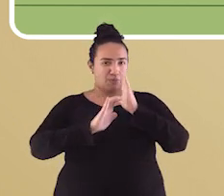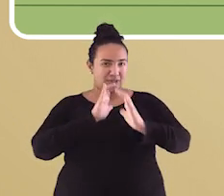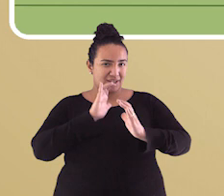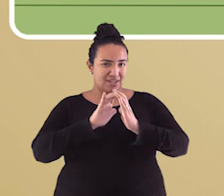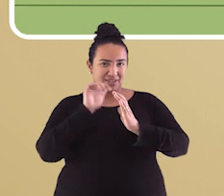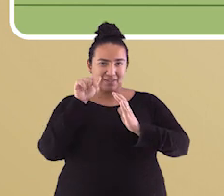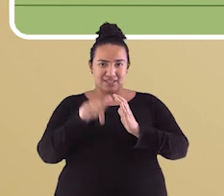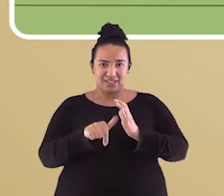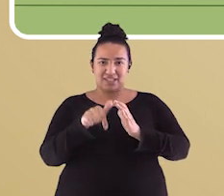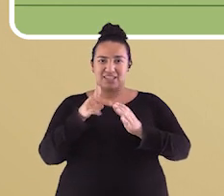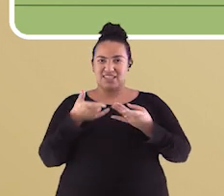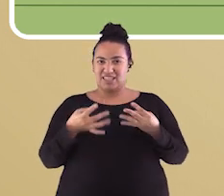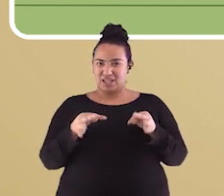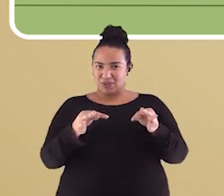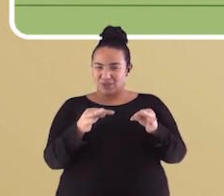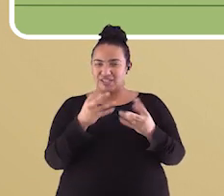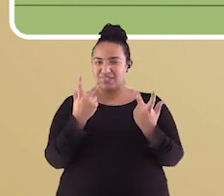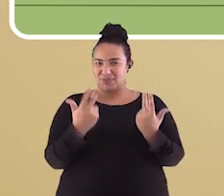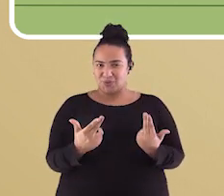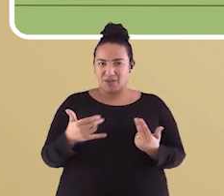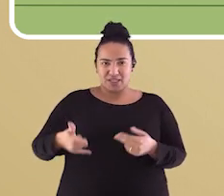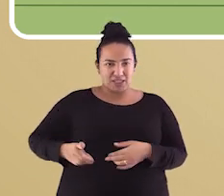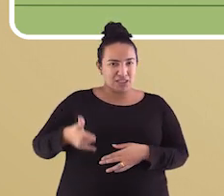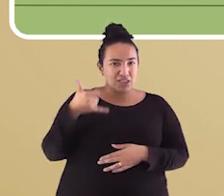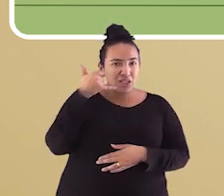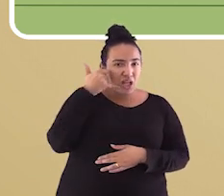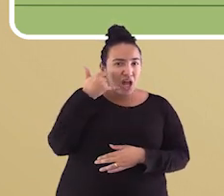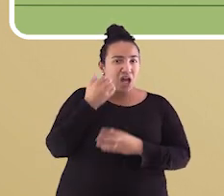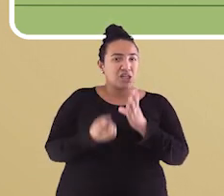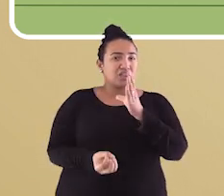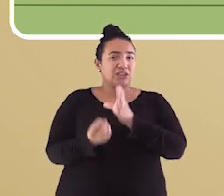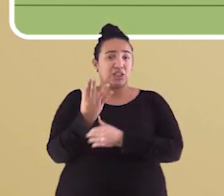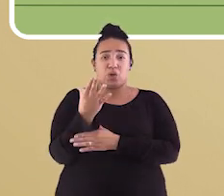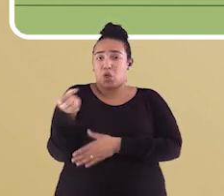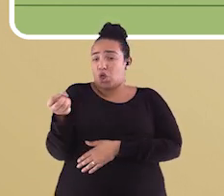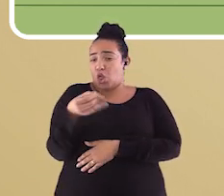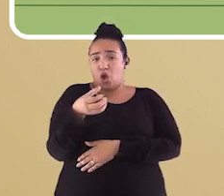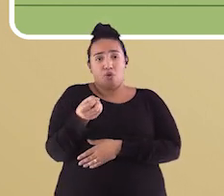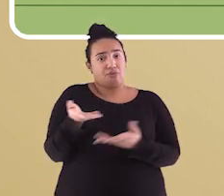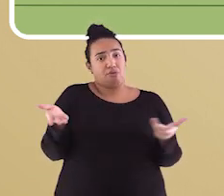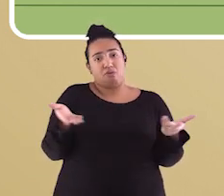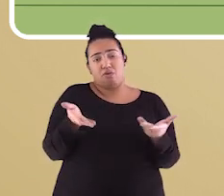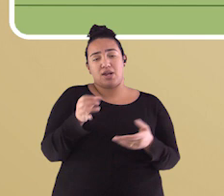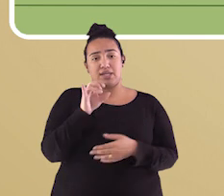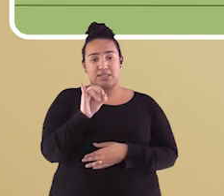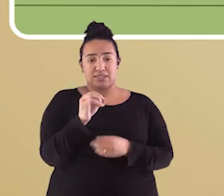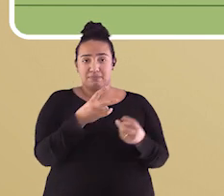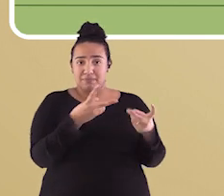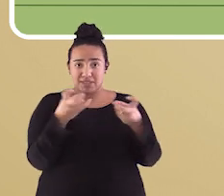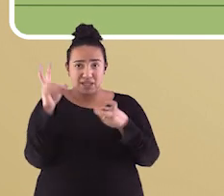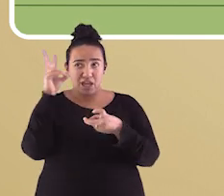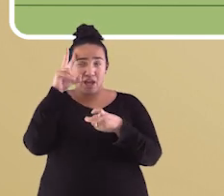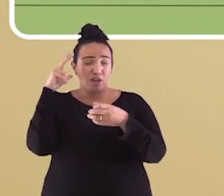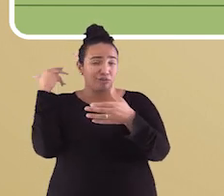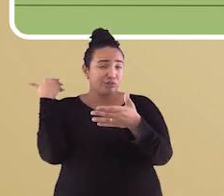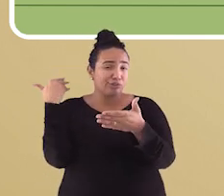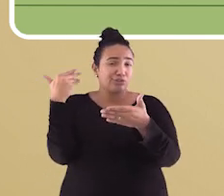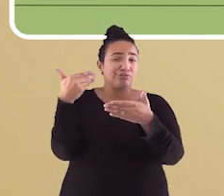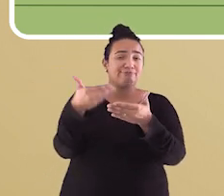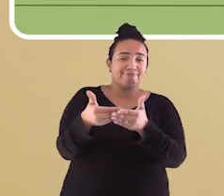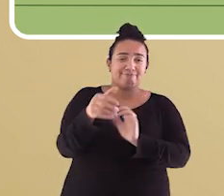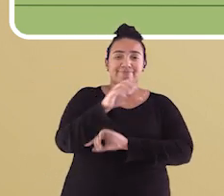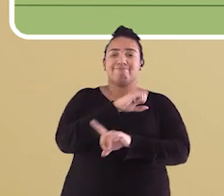sem cabos, como celulares, foram criados muito recentemente, se olharmos toda a história das